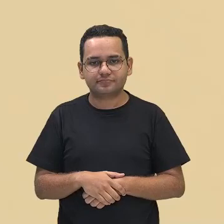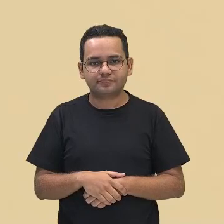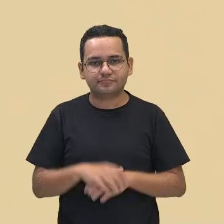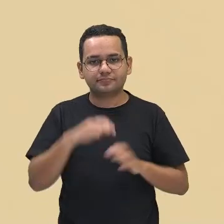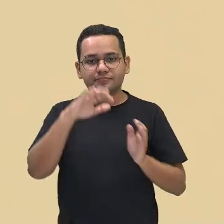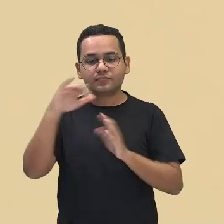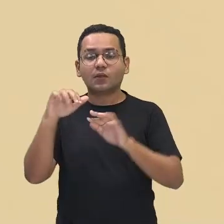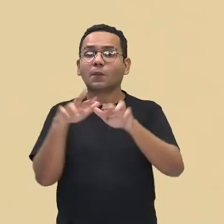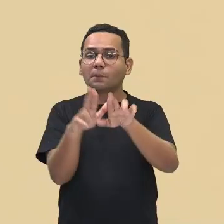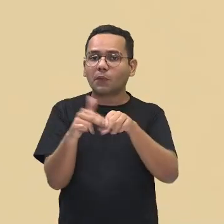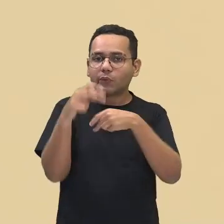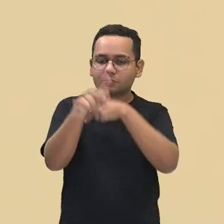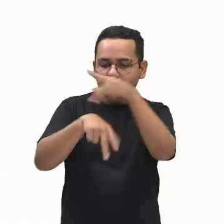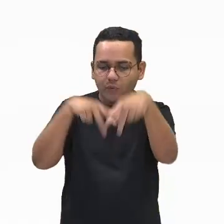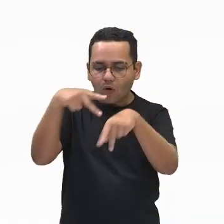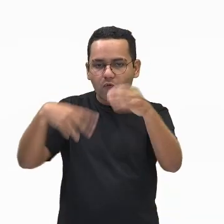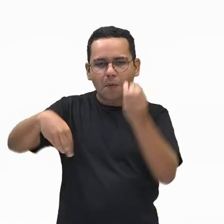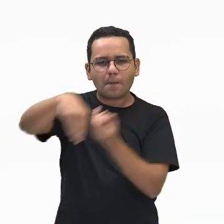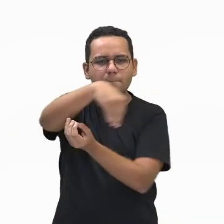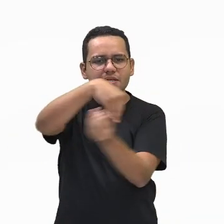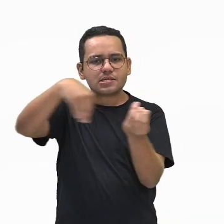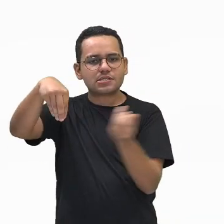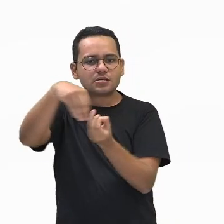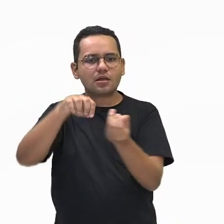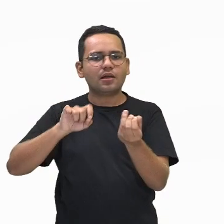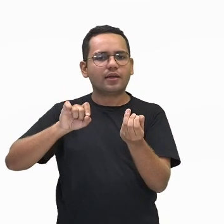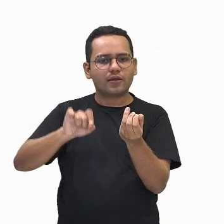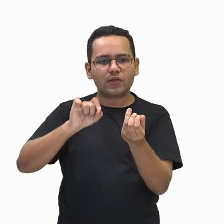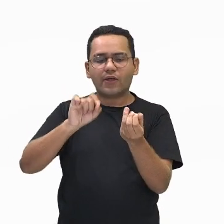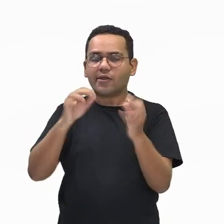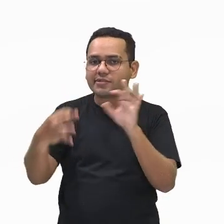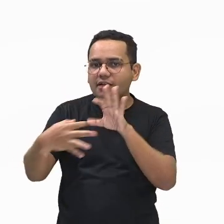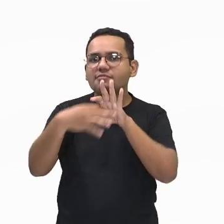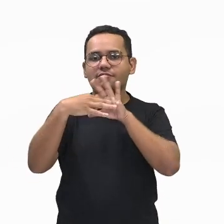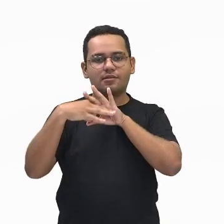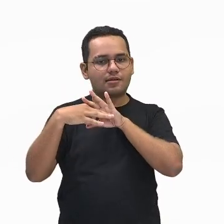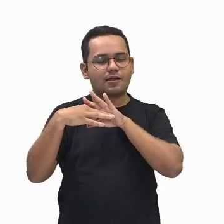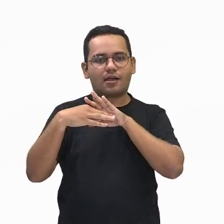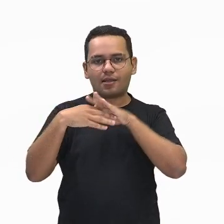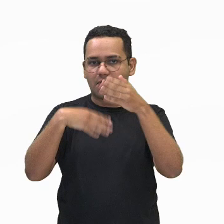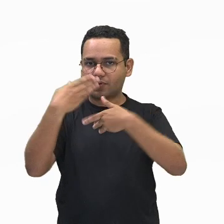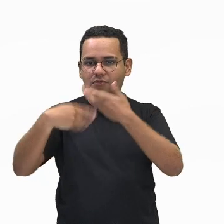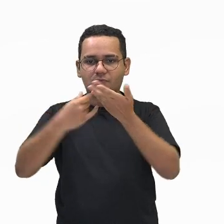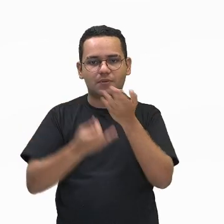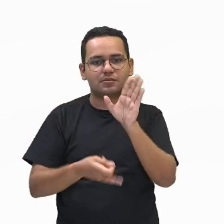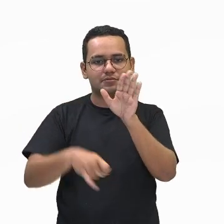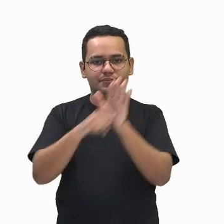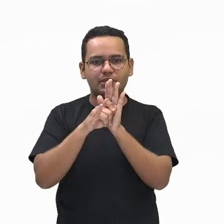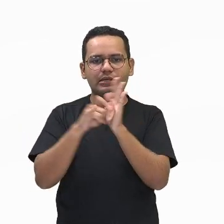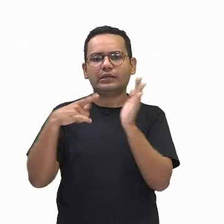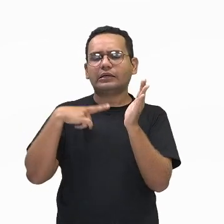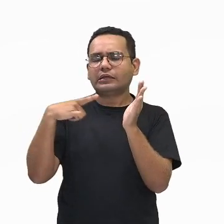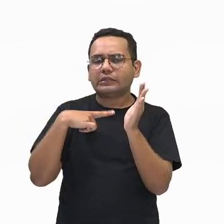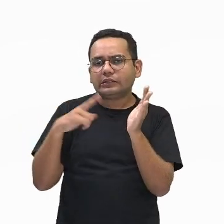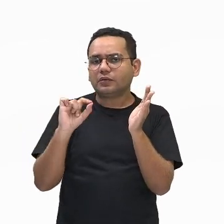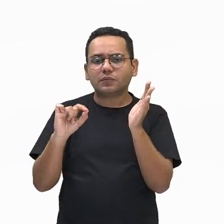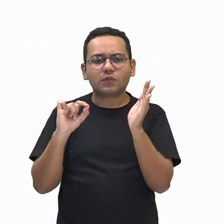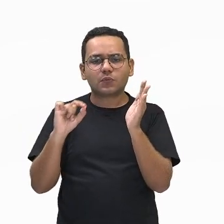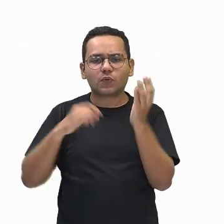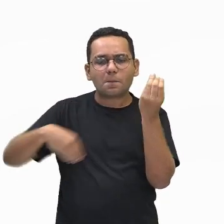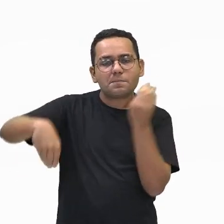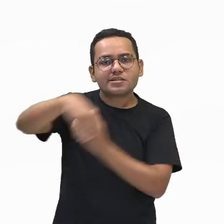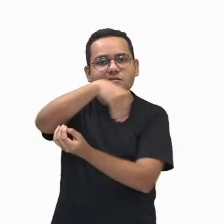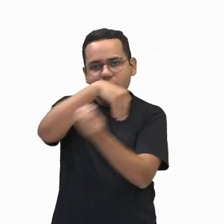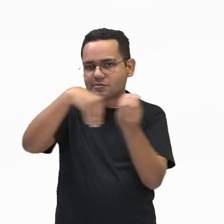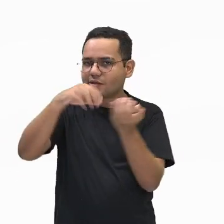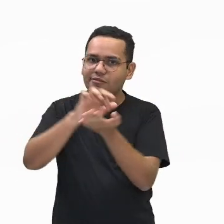miscigenação faz parte da composição da identidade. Nós somos frutos de diferentes povos. O